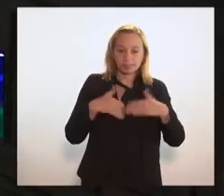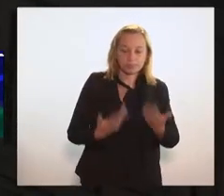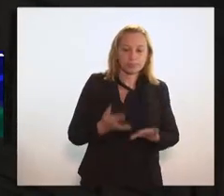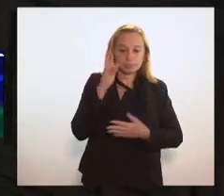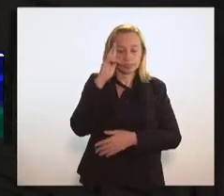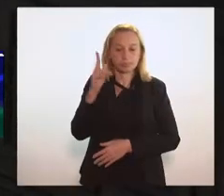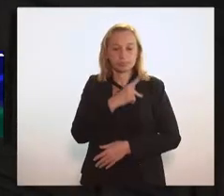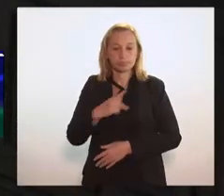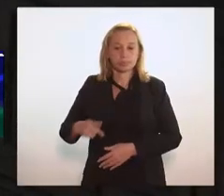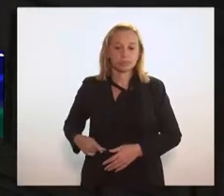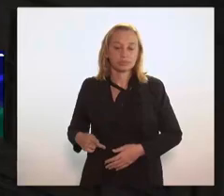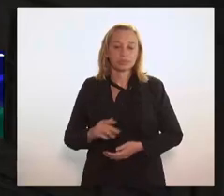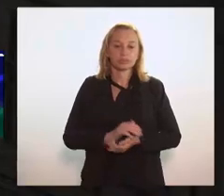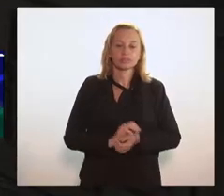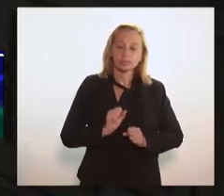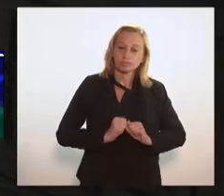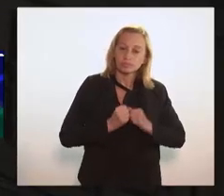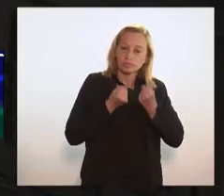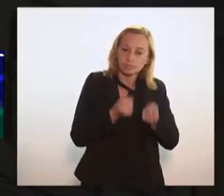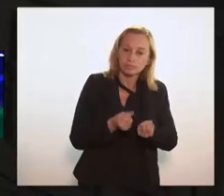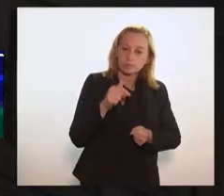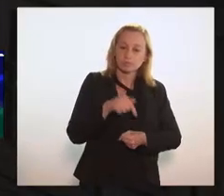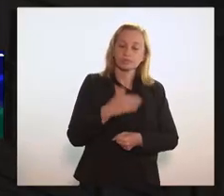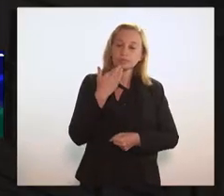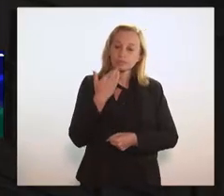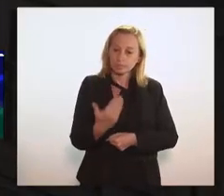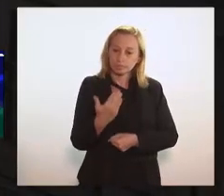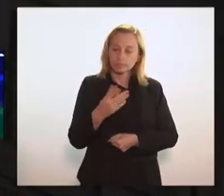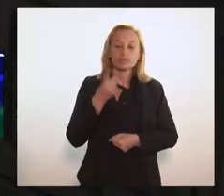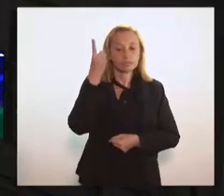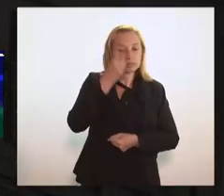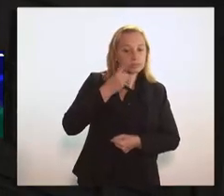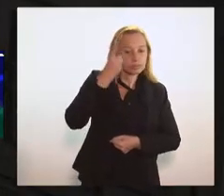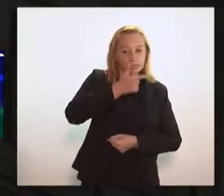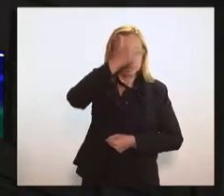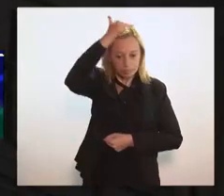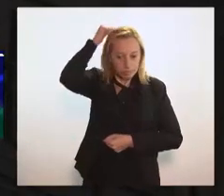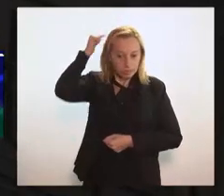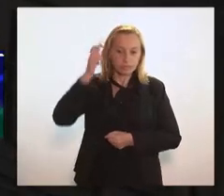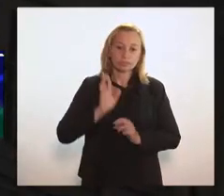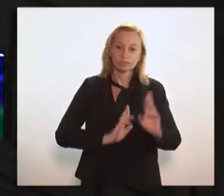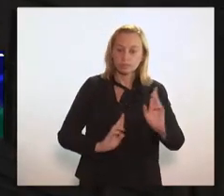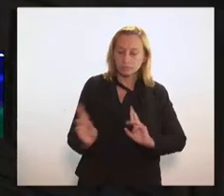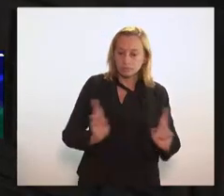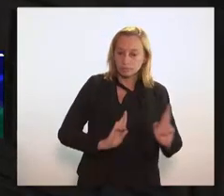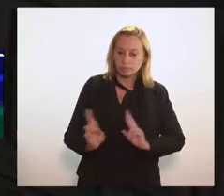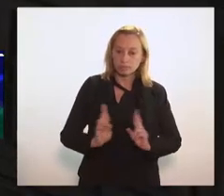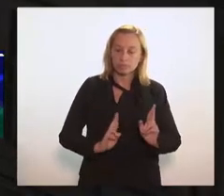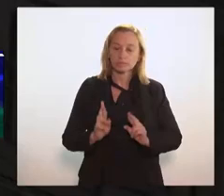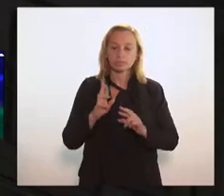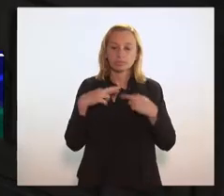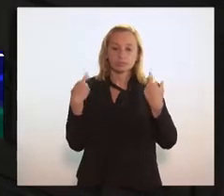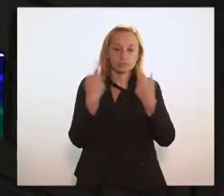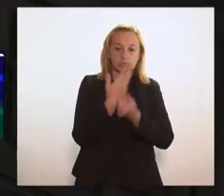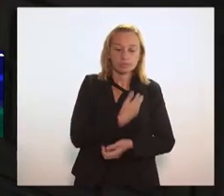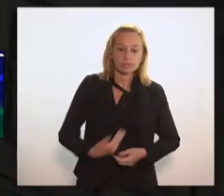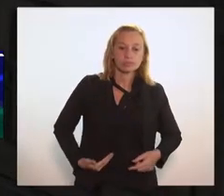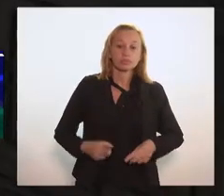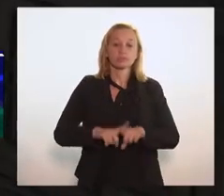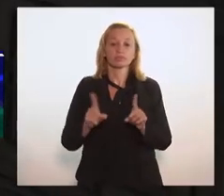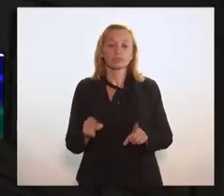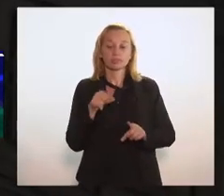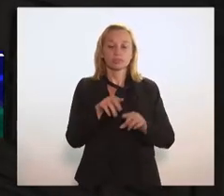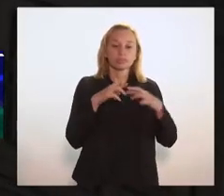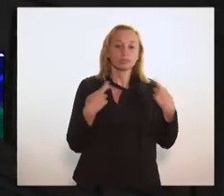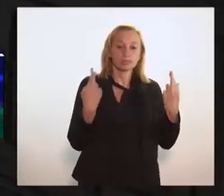só reforçar aqui o pedido do deputado Luiz Paulo com relação a uma audiência pública, mas que essa